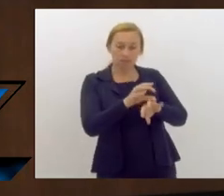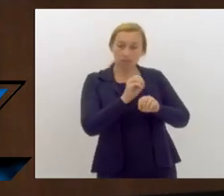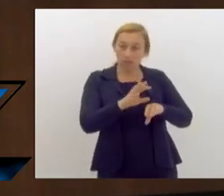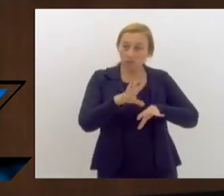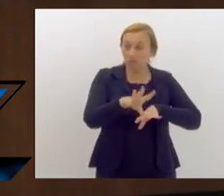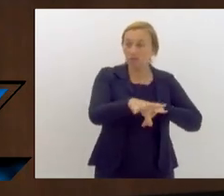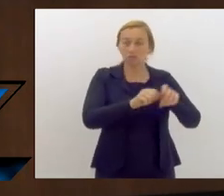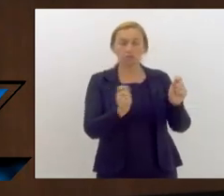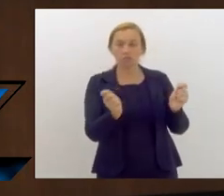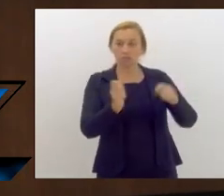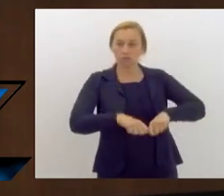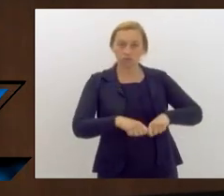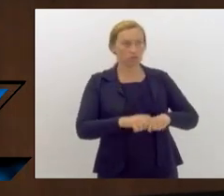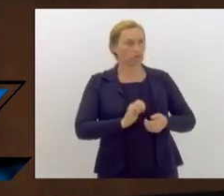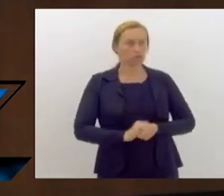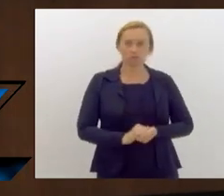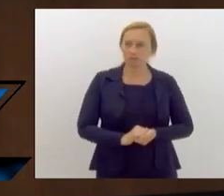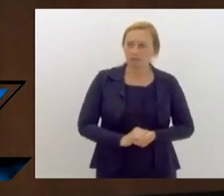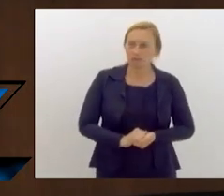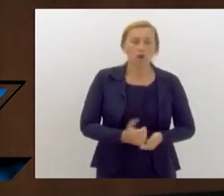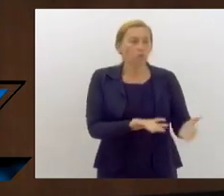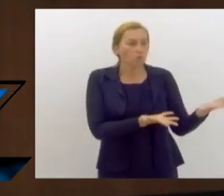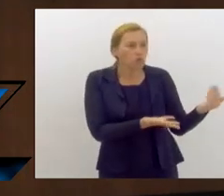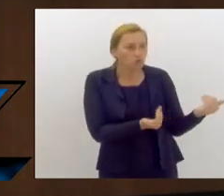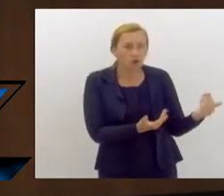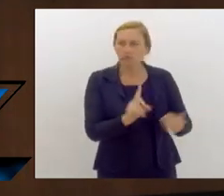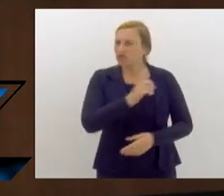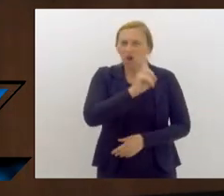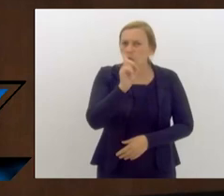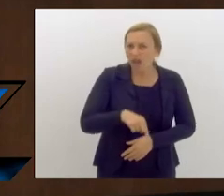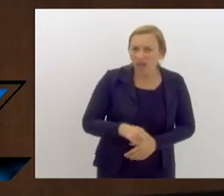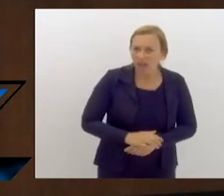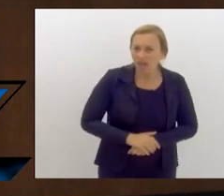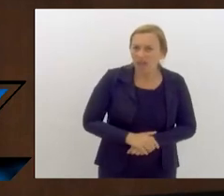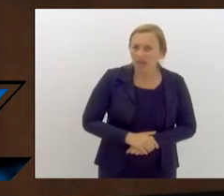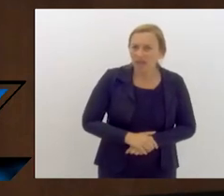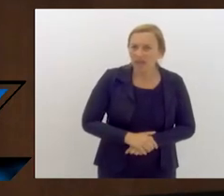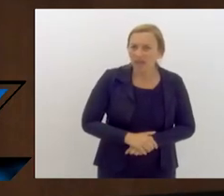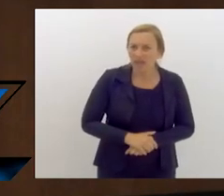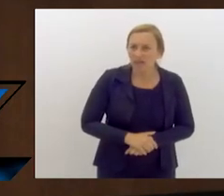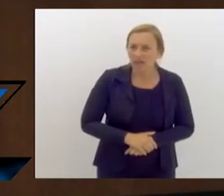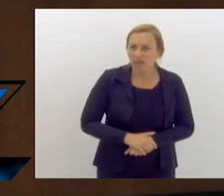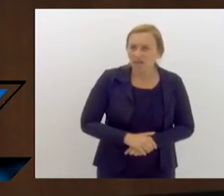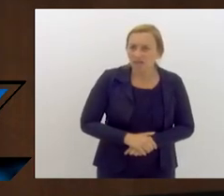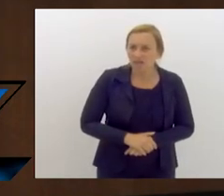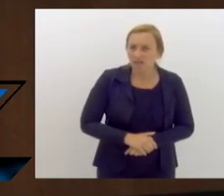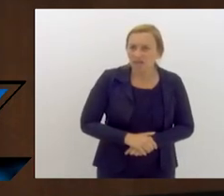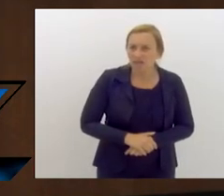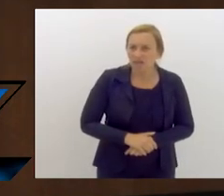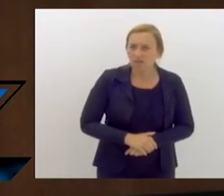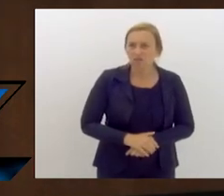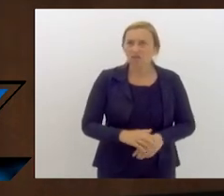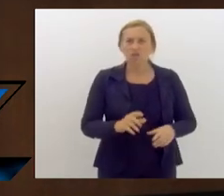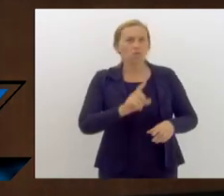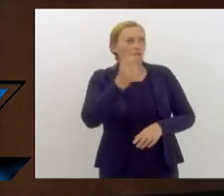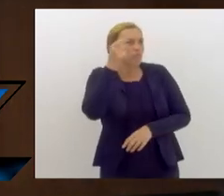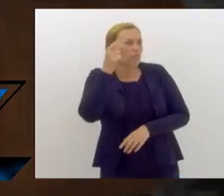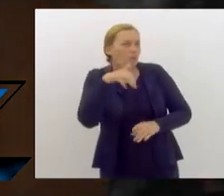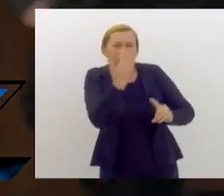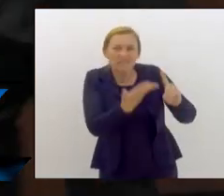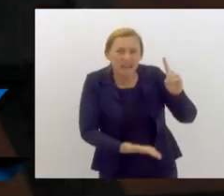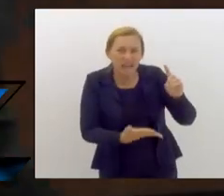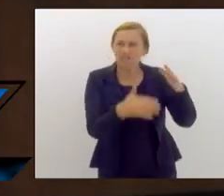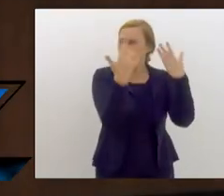profissionalizante Emancipador para esses jovens isso não é objeto de jejum é uma homenagem ou